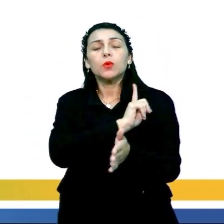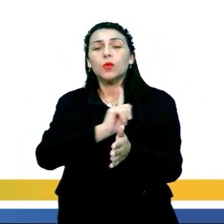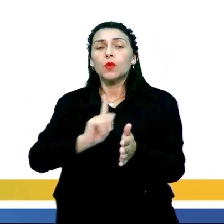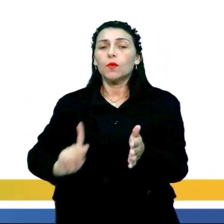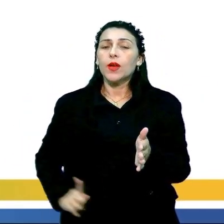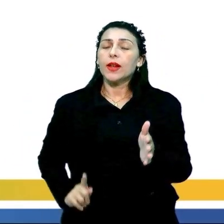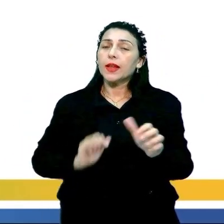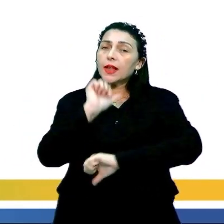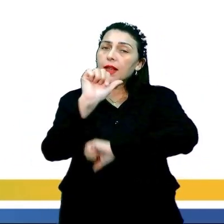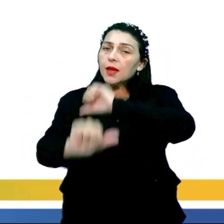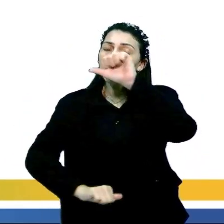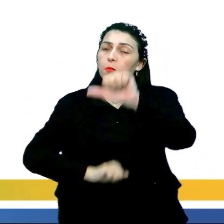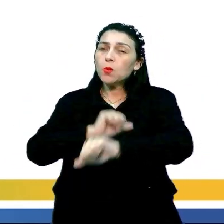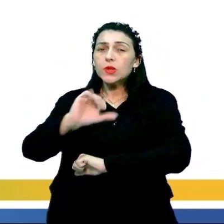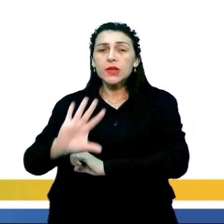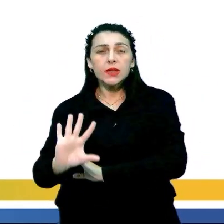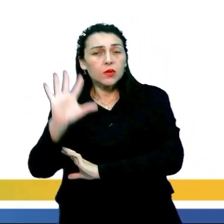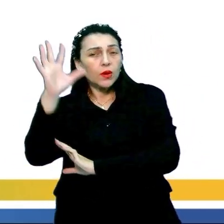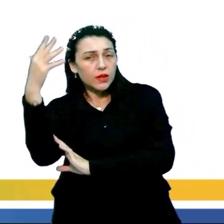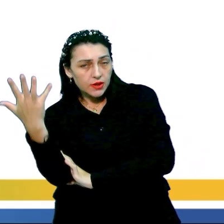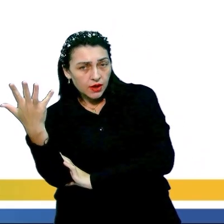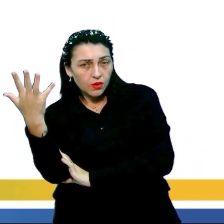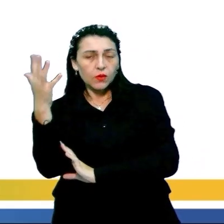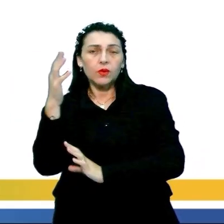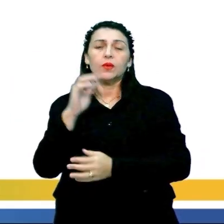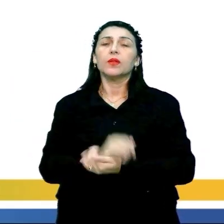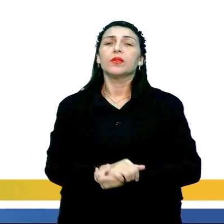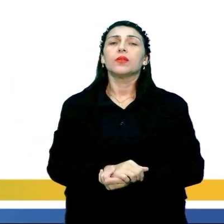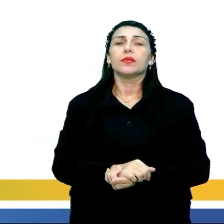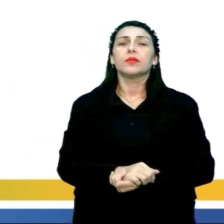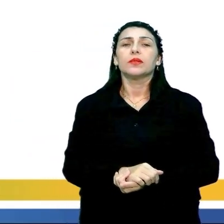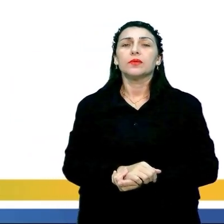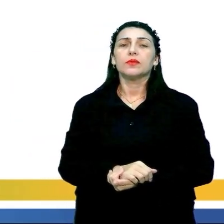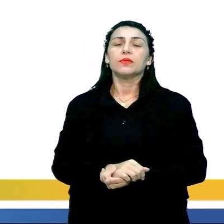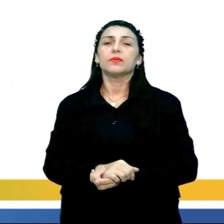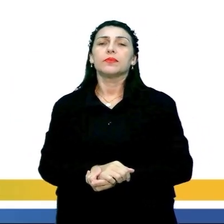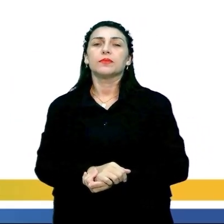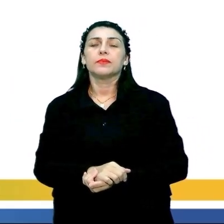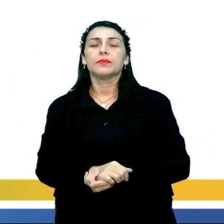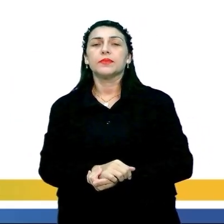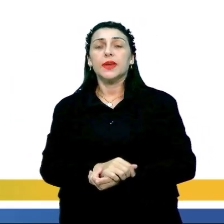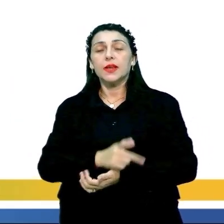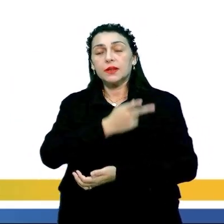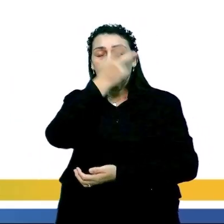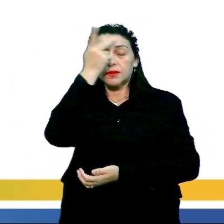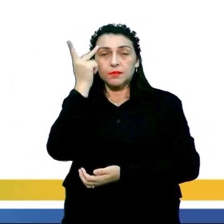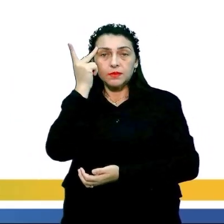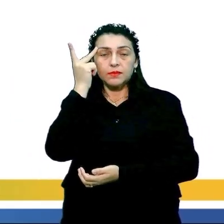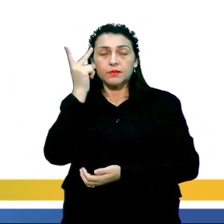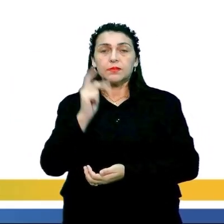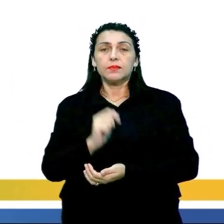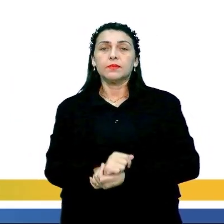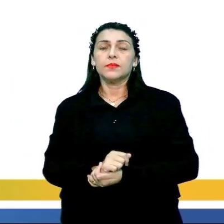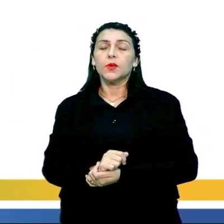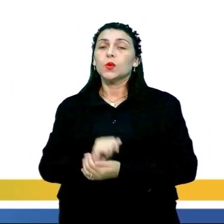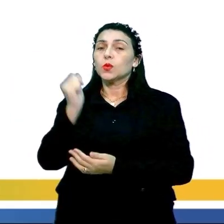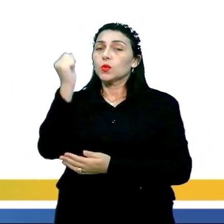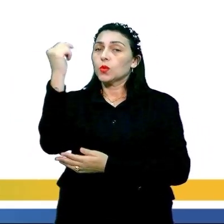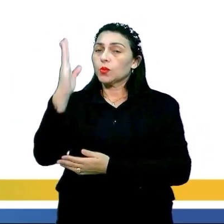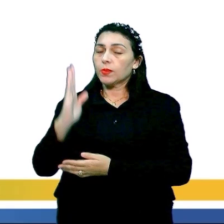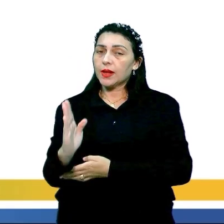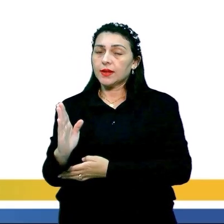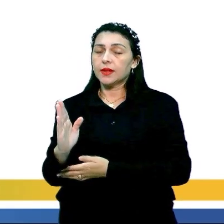que alterem esse quadro. Que quadro? O quadro lá da situação que as pessoas do